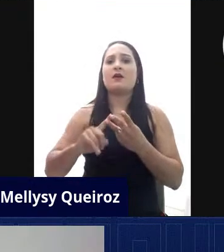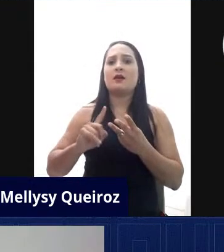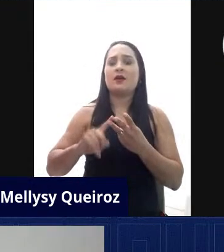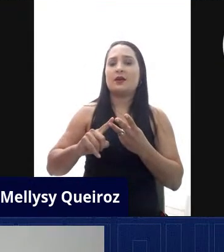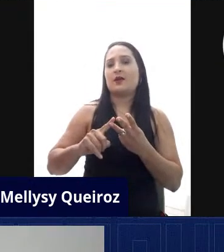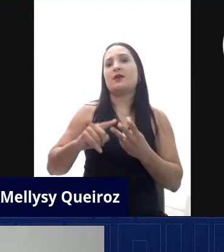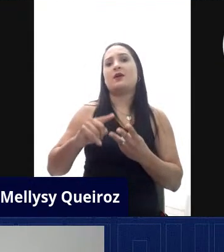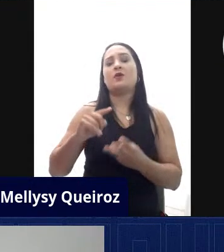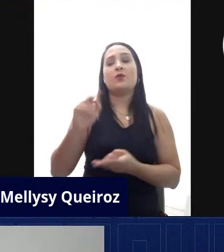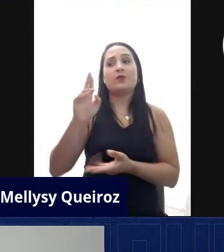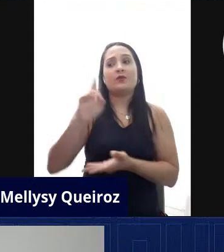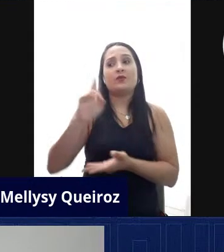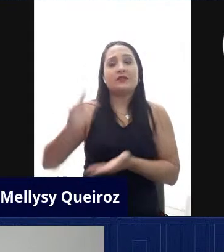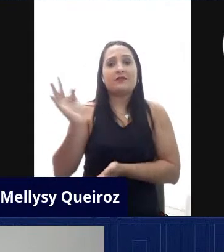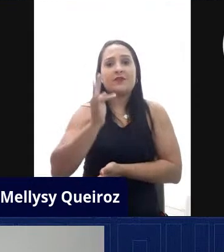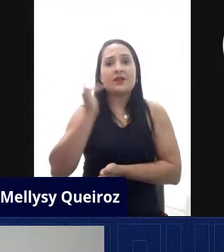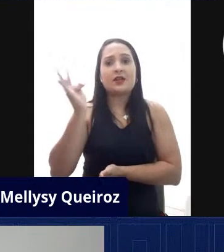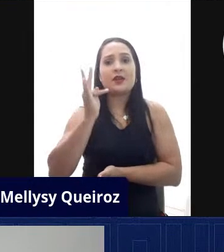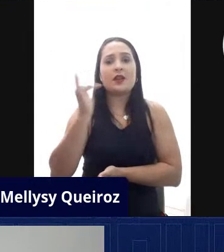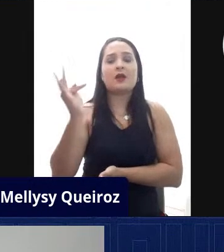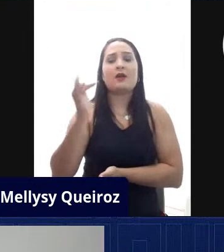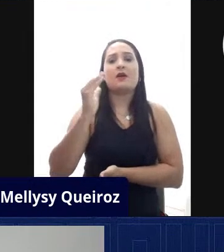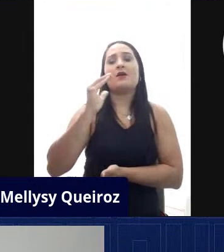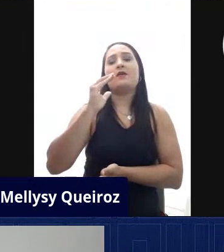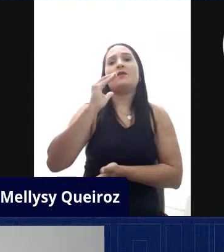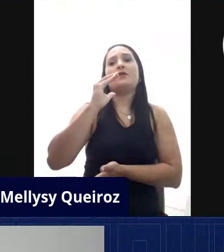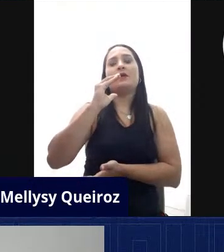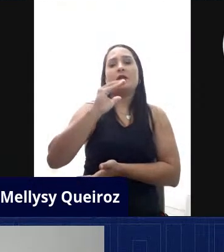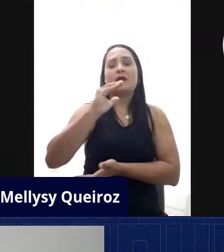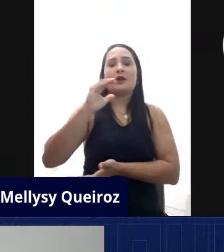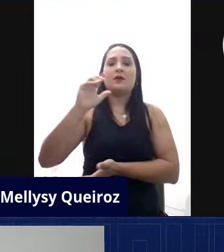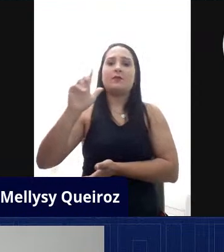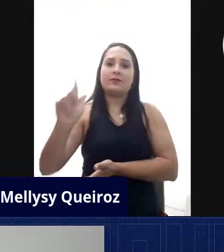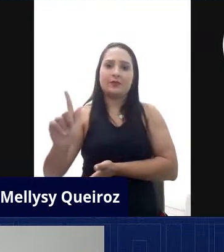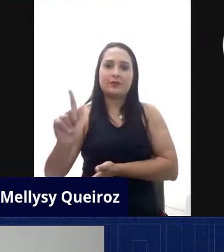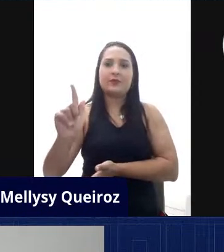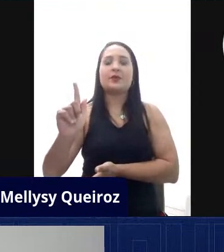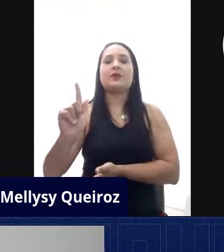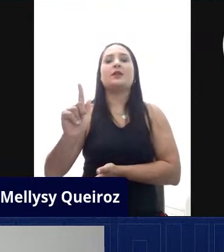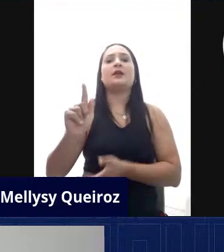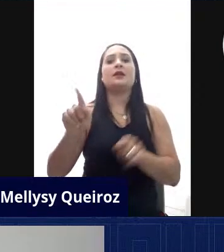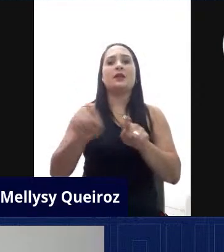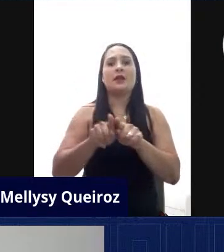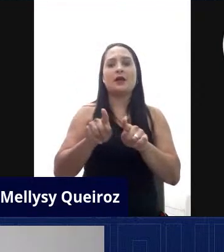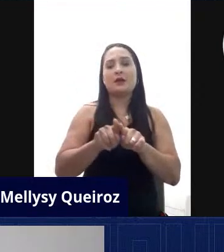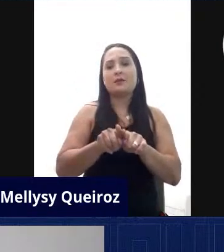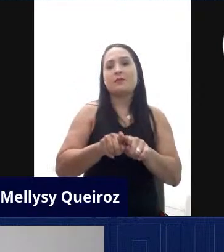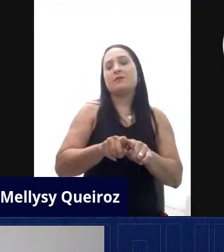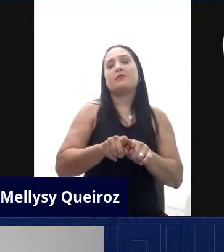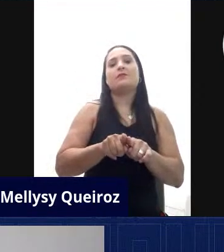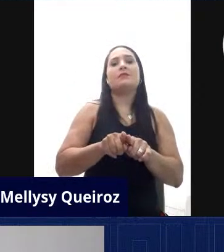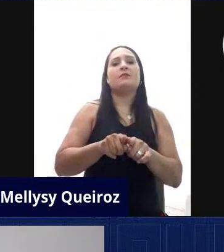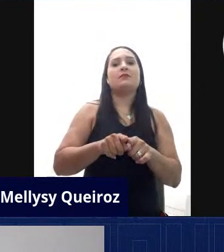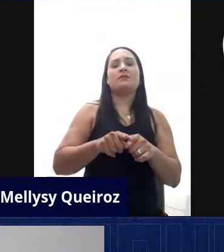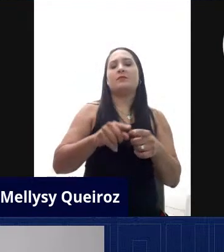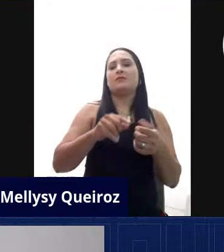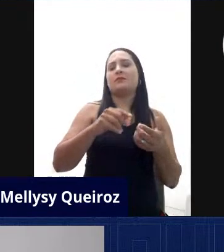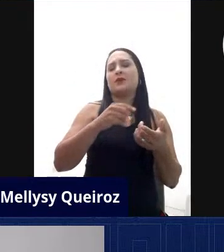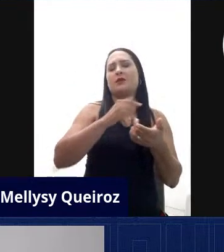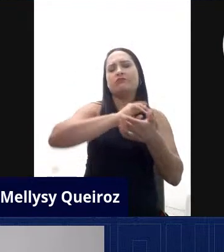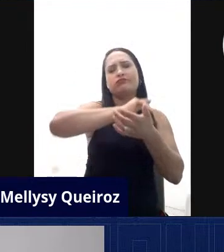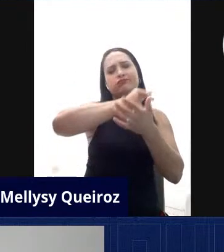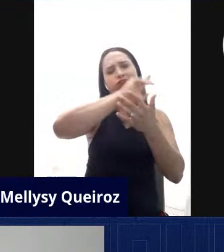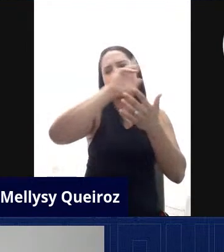de universidades, né? Mas também a articulação do semiárido do Nordeste brasileiro, o Centro Sabiá,